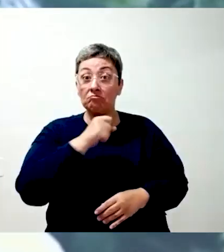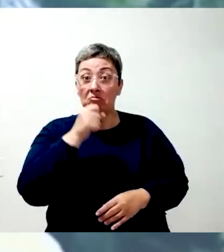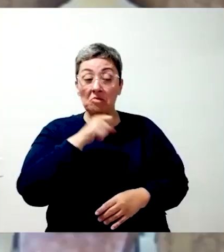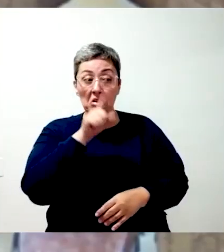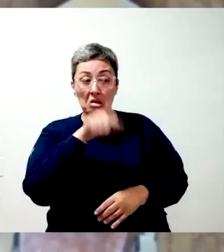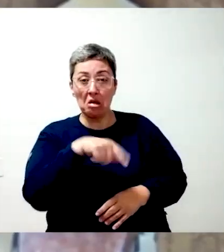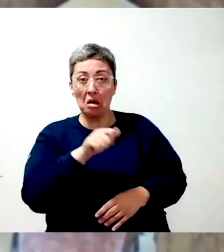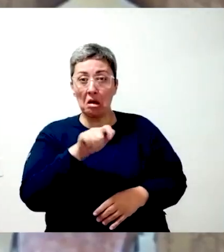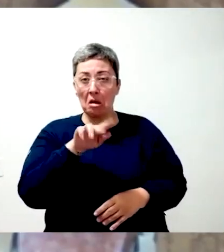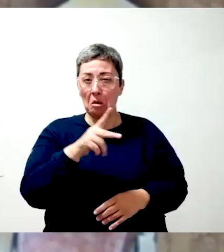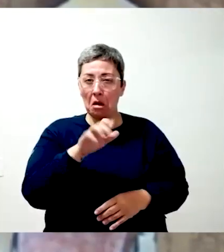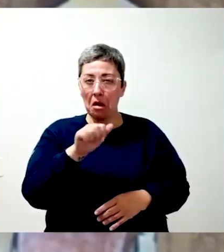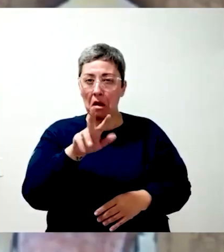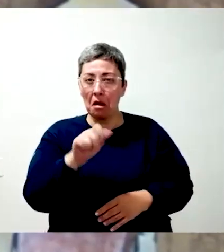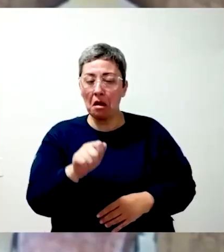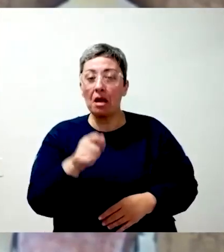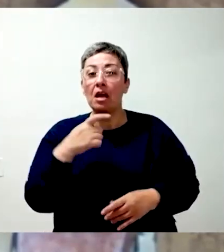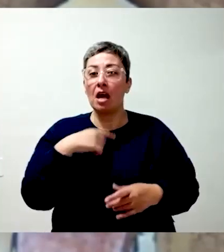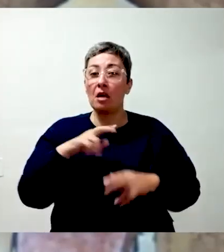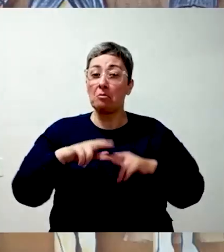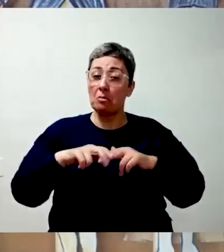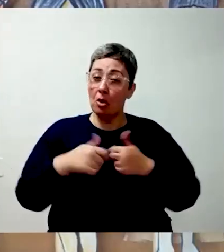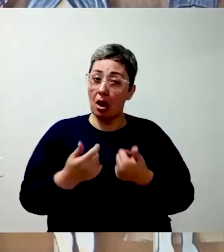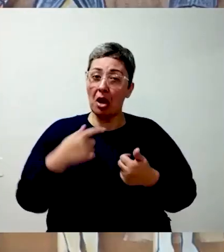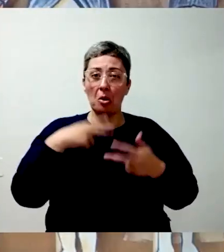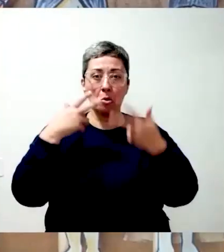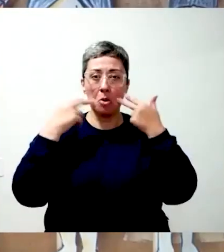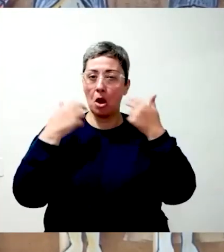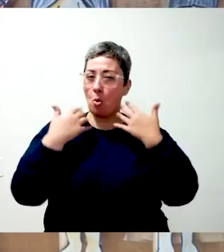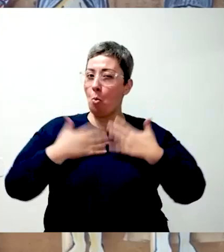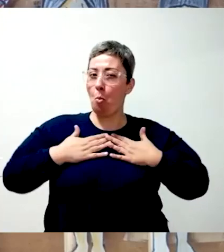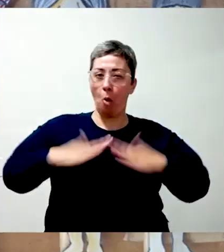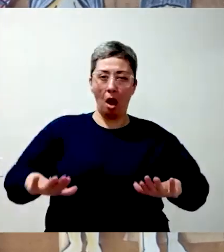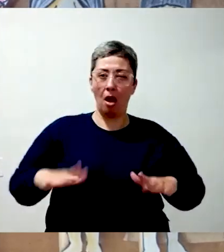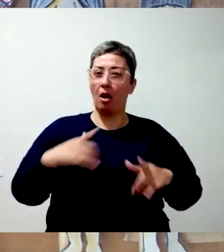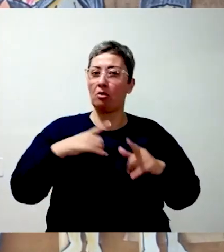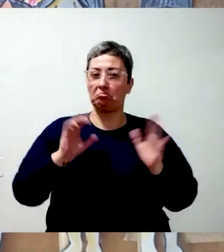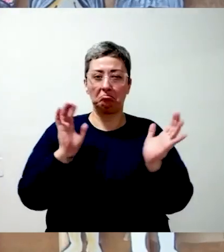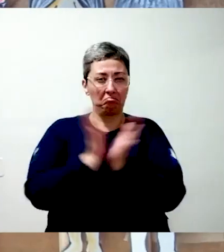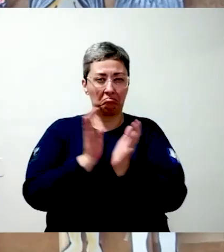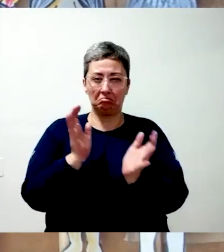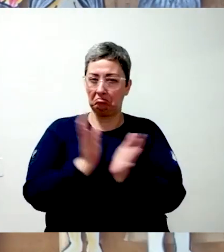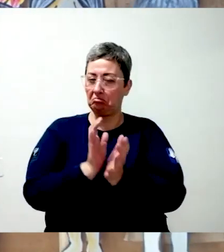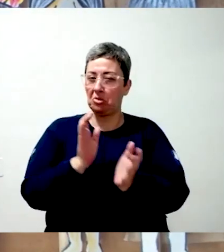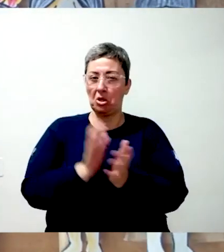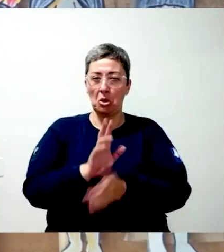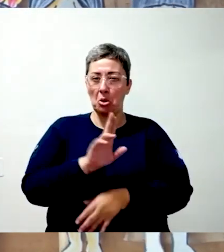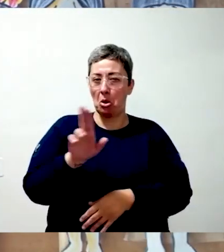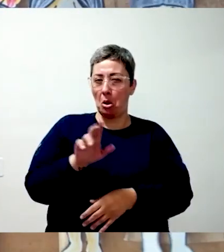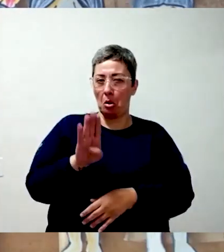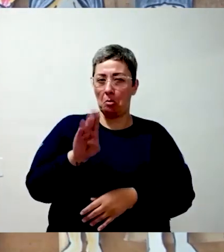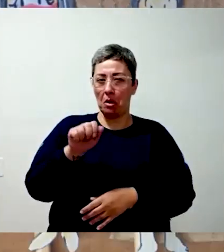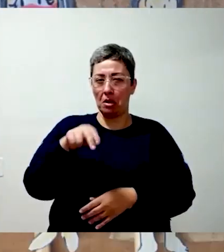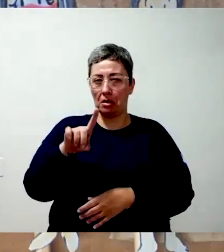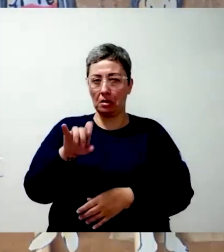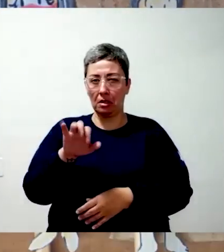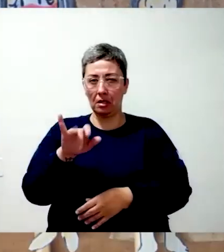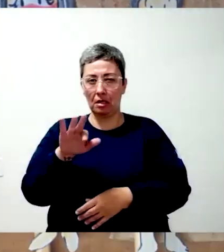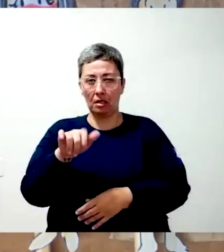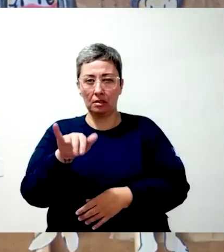Anhanguera! Não é para menos que os índios não gostaram de Bartolomeu e sua tropa, os chamados